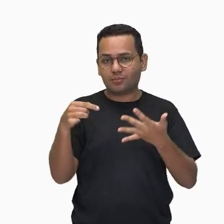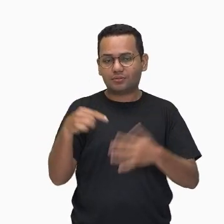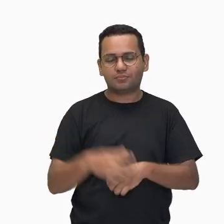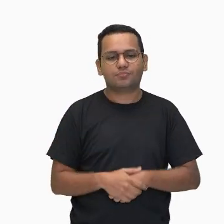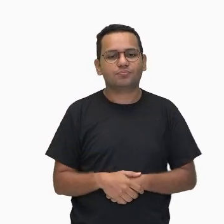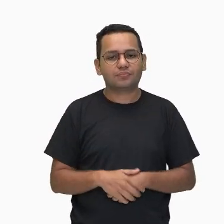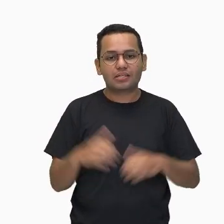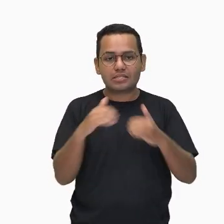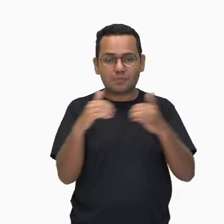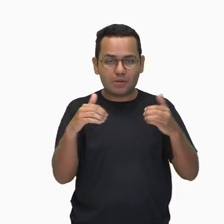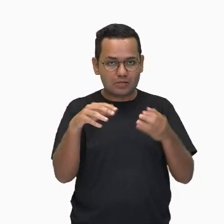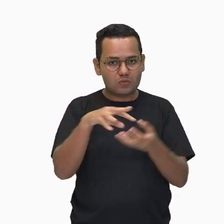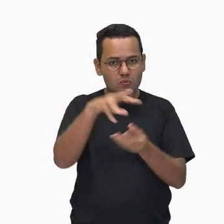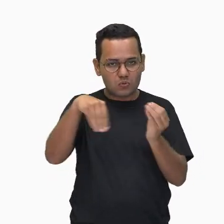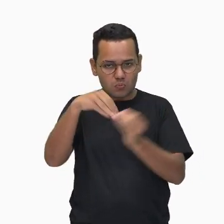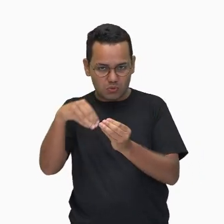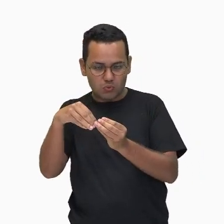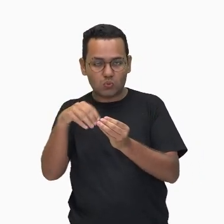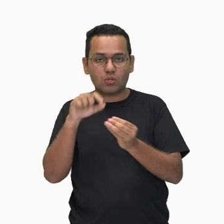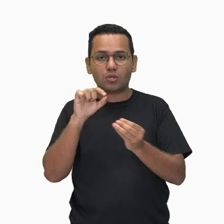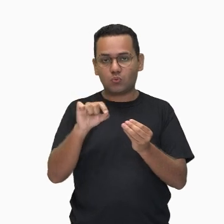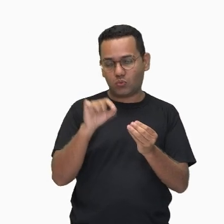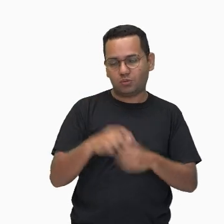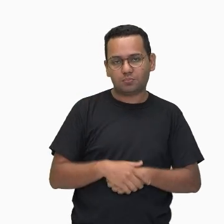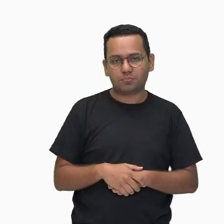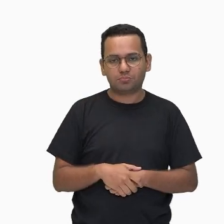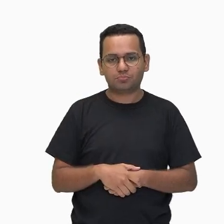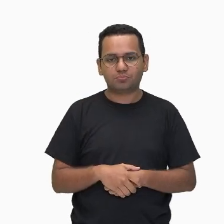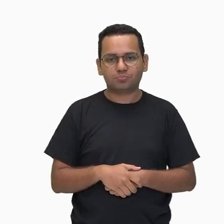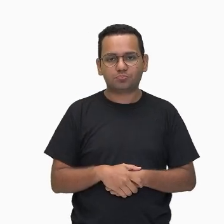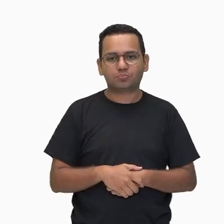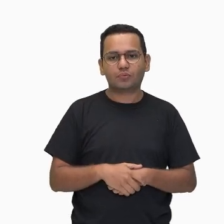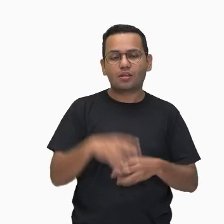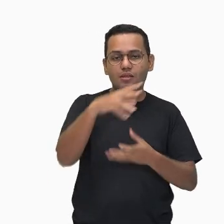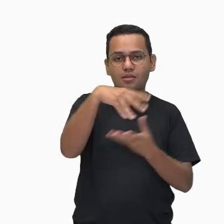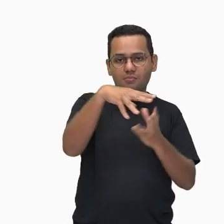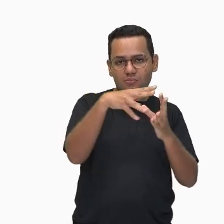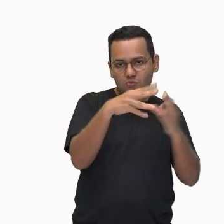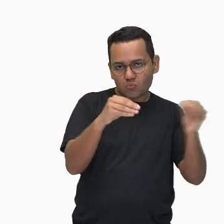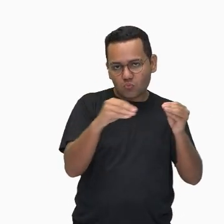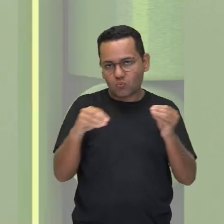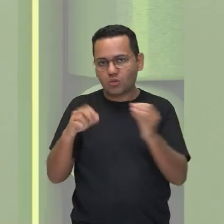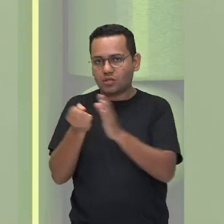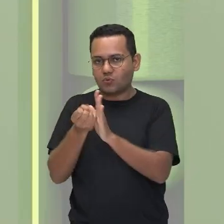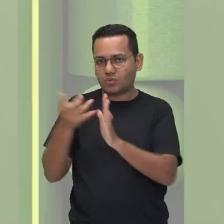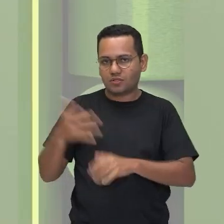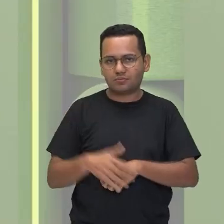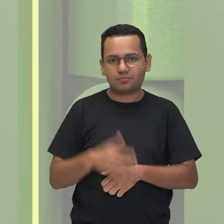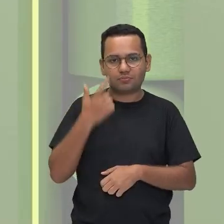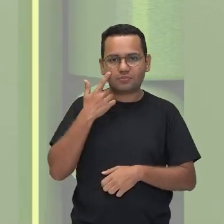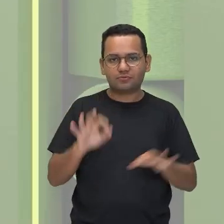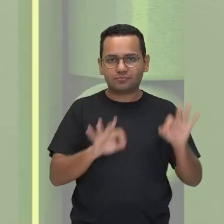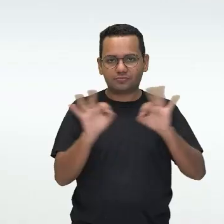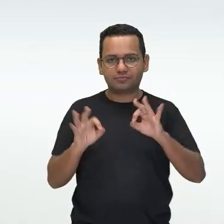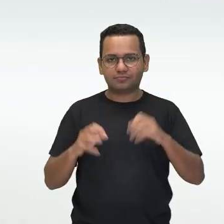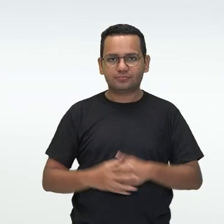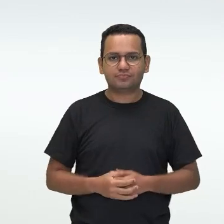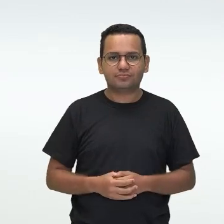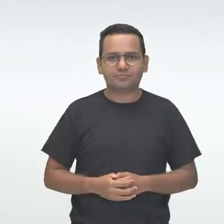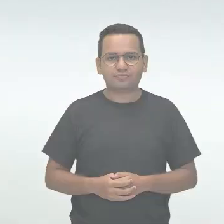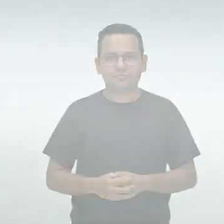detalhamento, separação de misturas em sistemas heterogêneos e homogêneos. Vamos para a nossa aula, então?